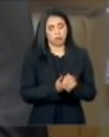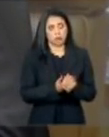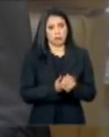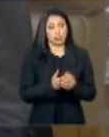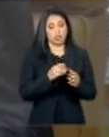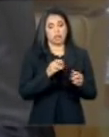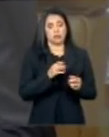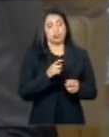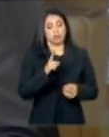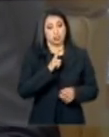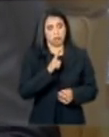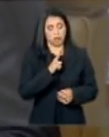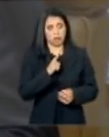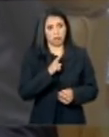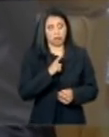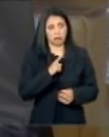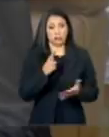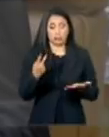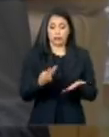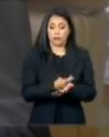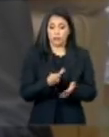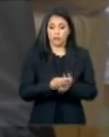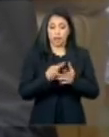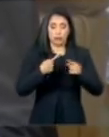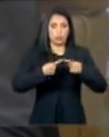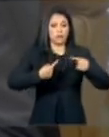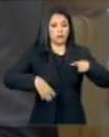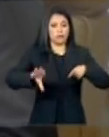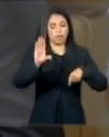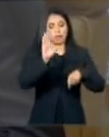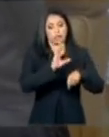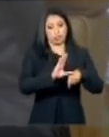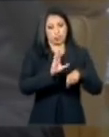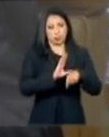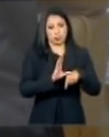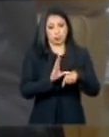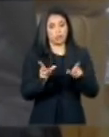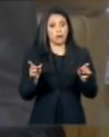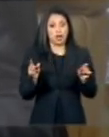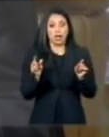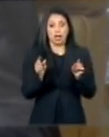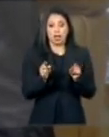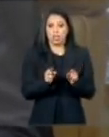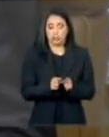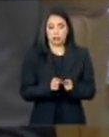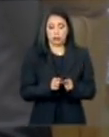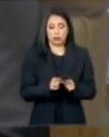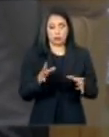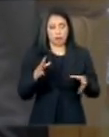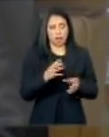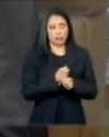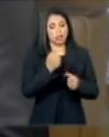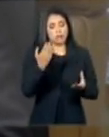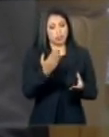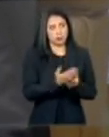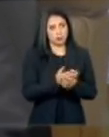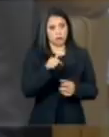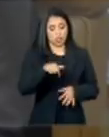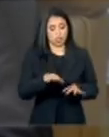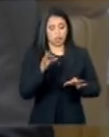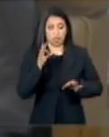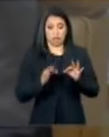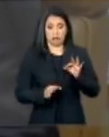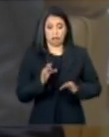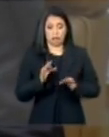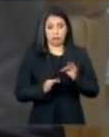defeito de inconstitucionalidade em síntese a jurisprudência desta corte orienta se